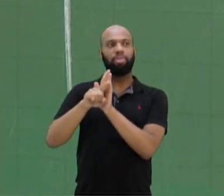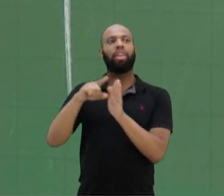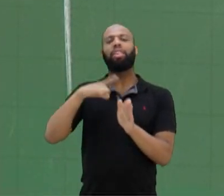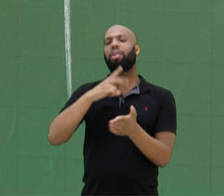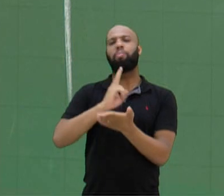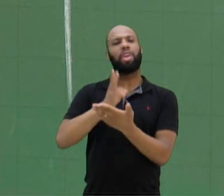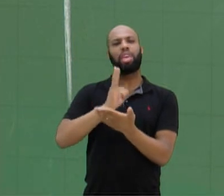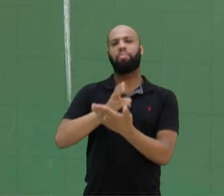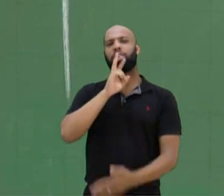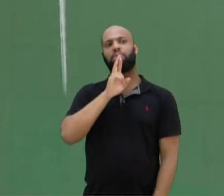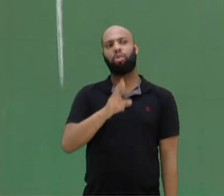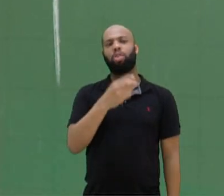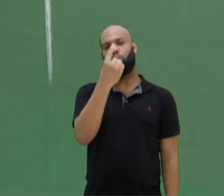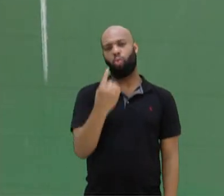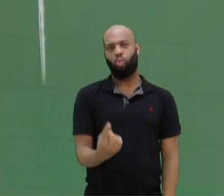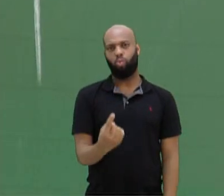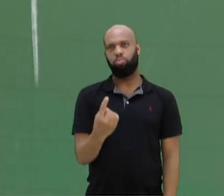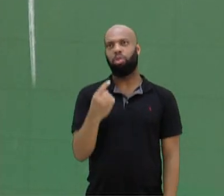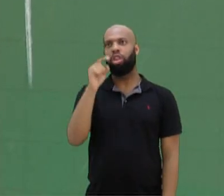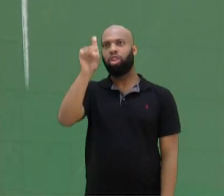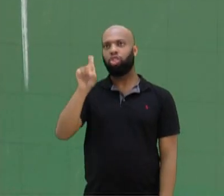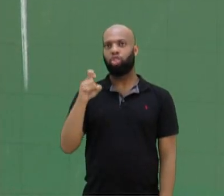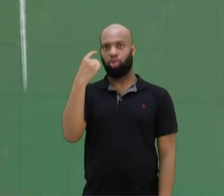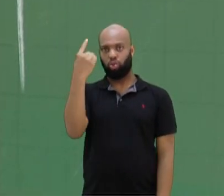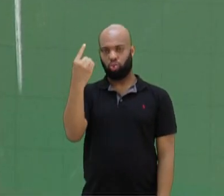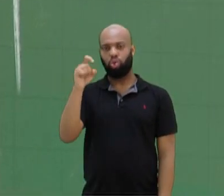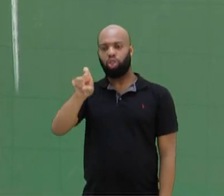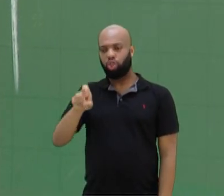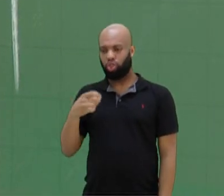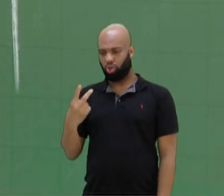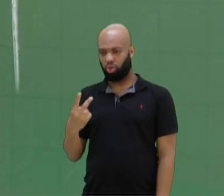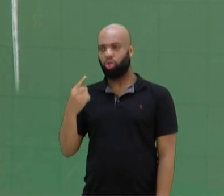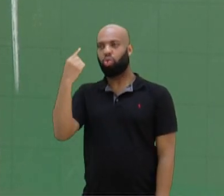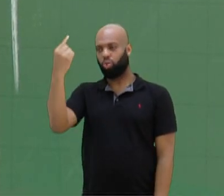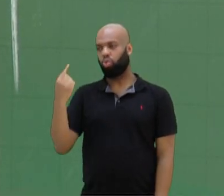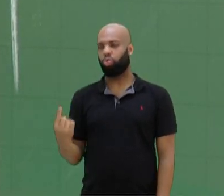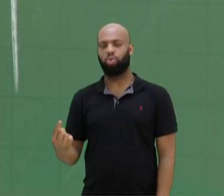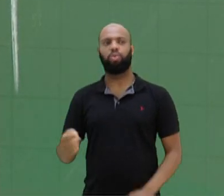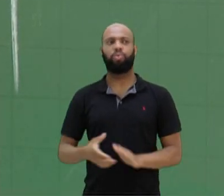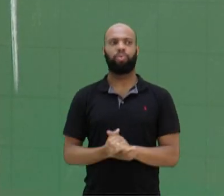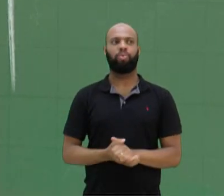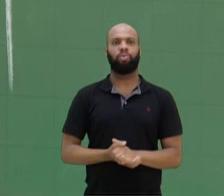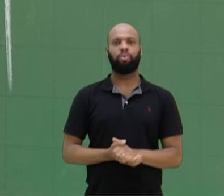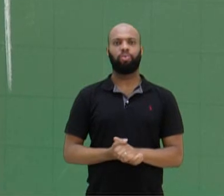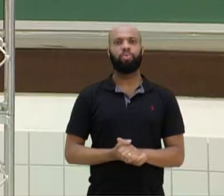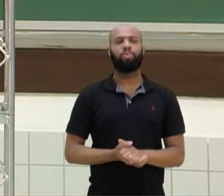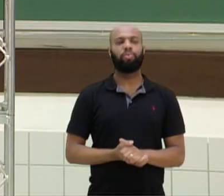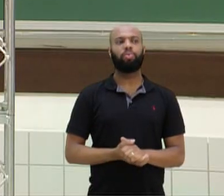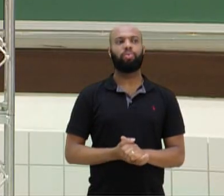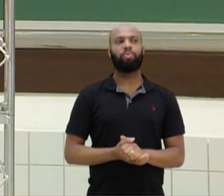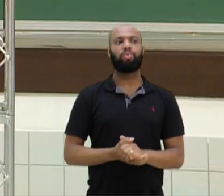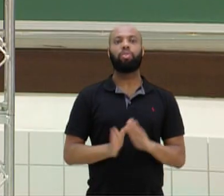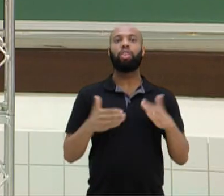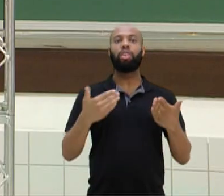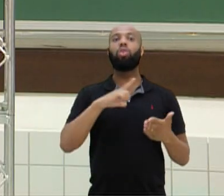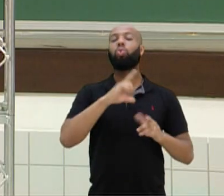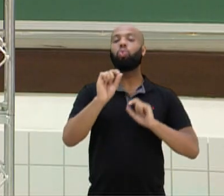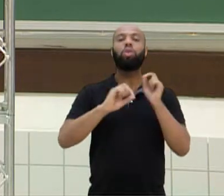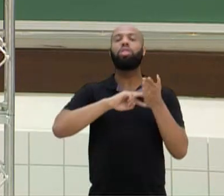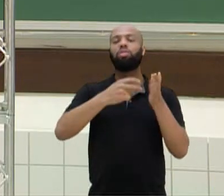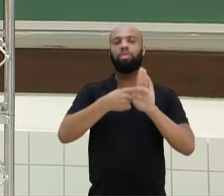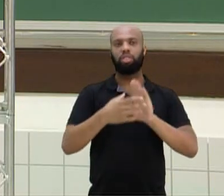fica menos 2. Mais ou menos raiz de 0, que é 0, dividido por 2 vezes o valor